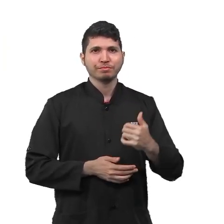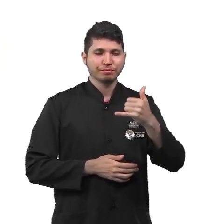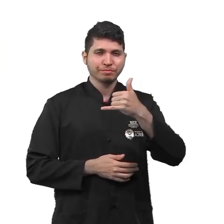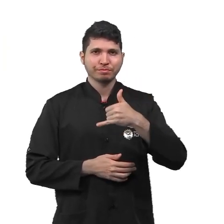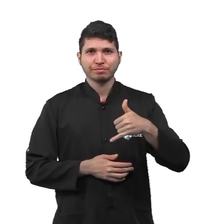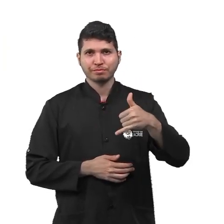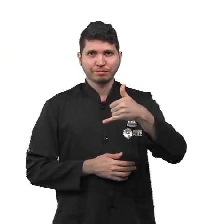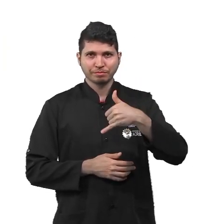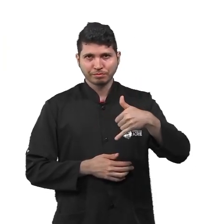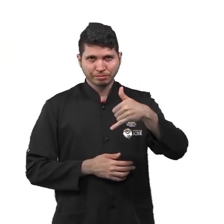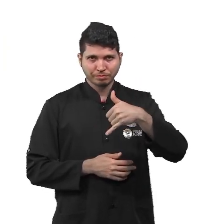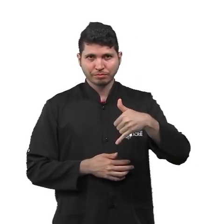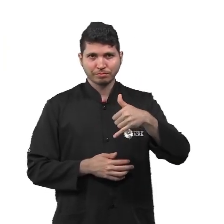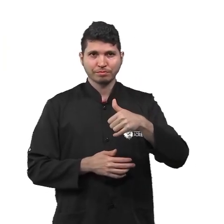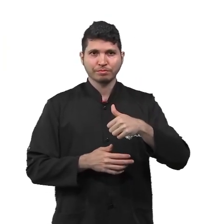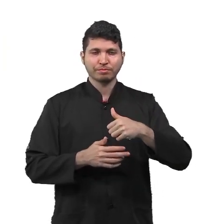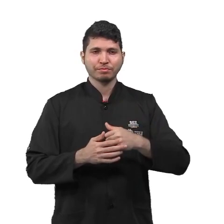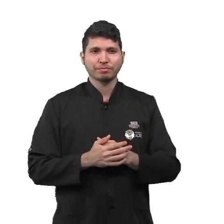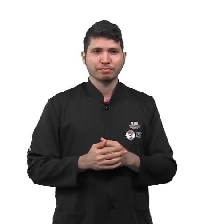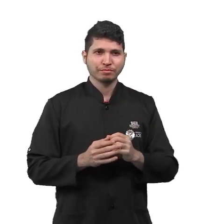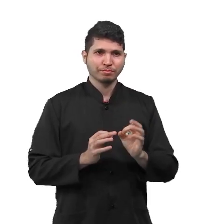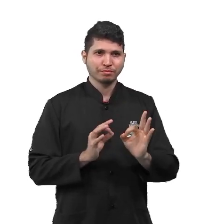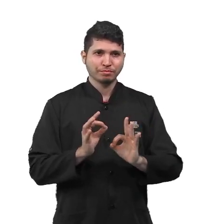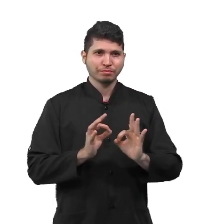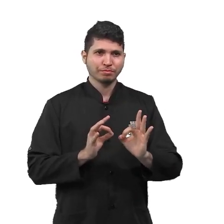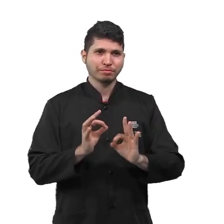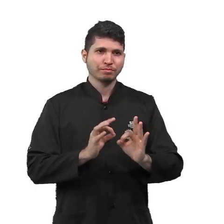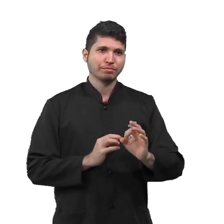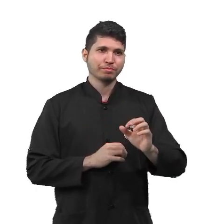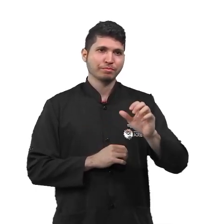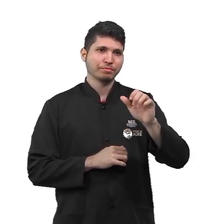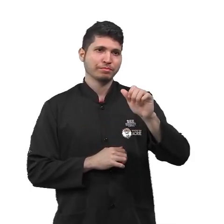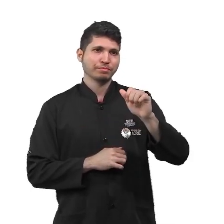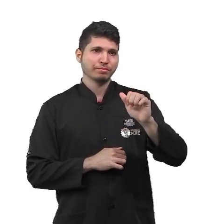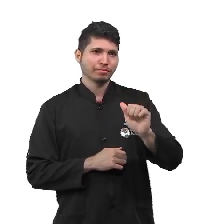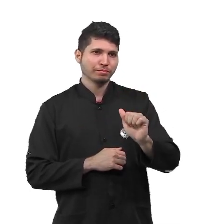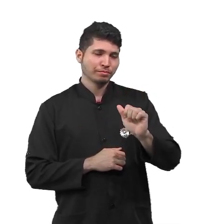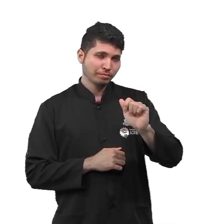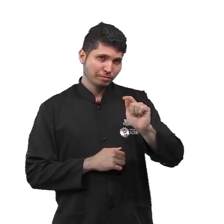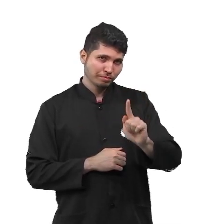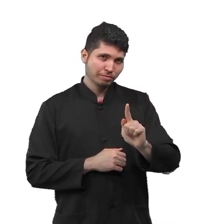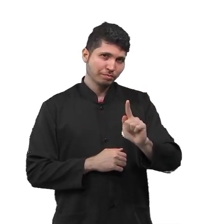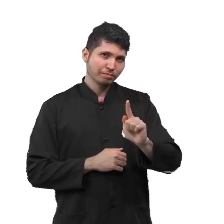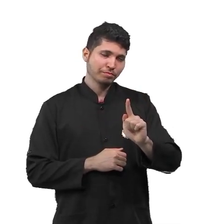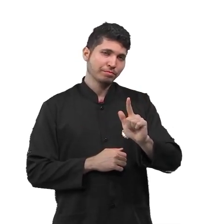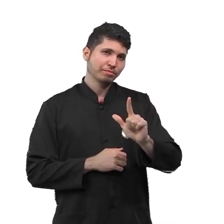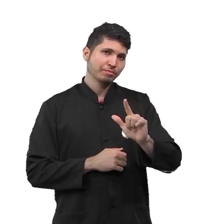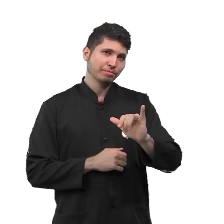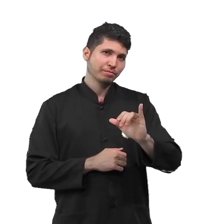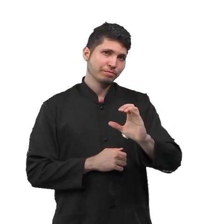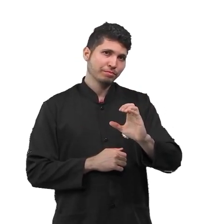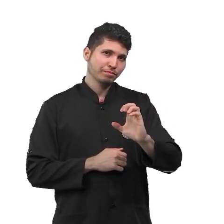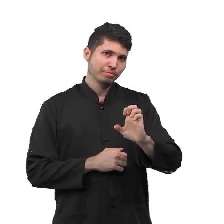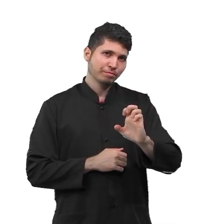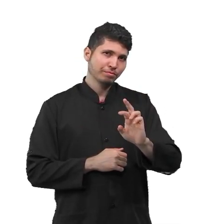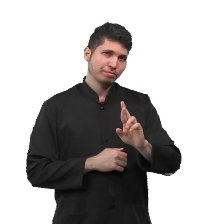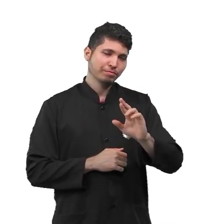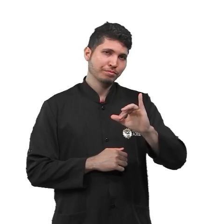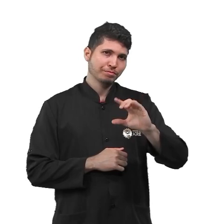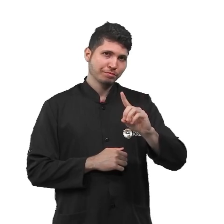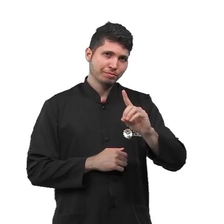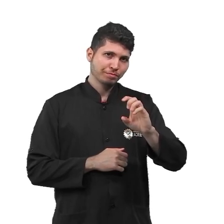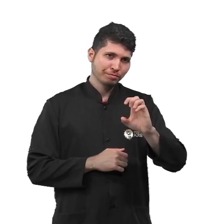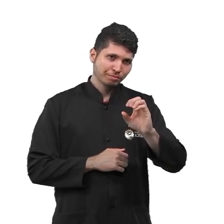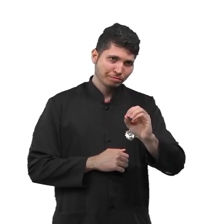são divididos ali em acilgliceróis, também conhecidos como os glicerídeos, né, que tem a produção dos óleos, que